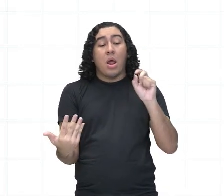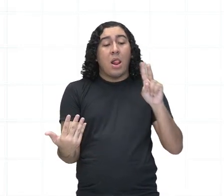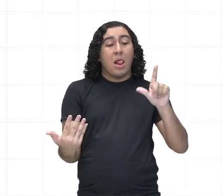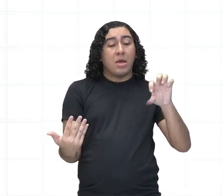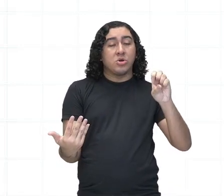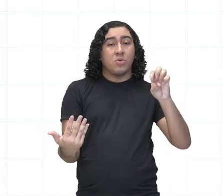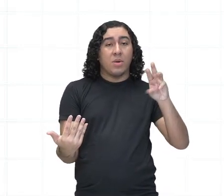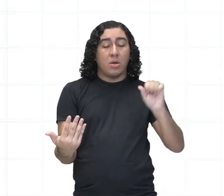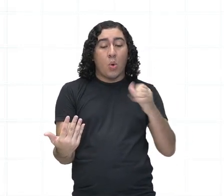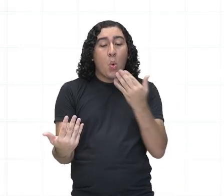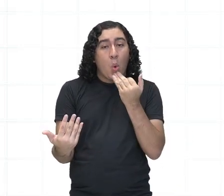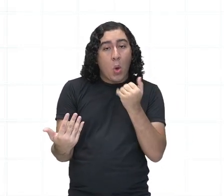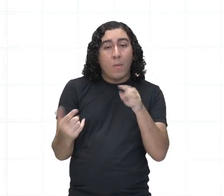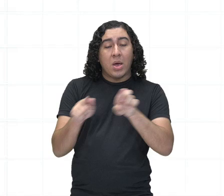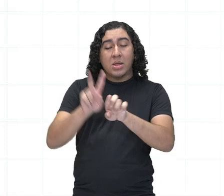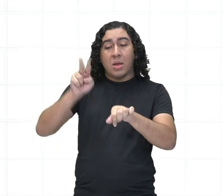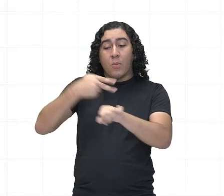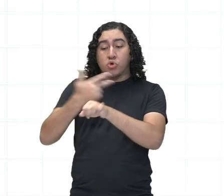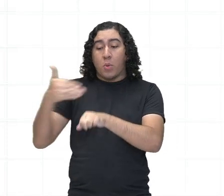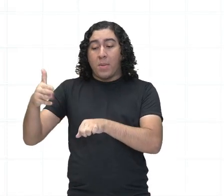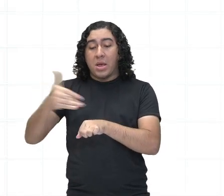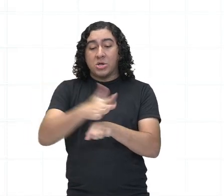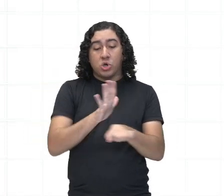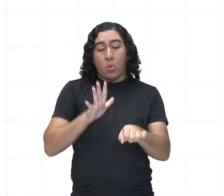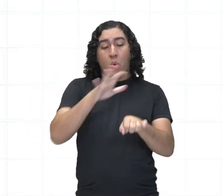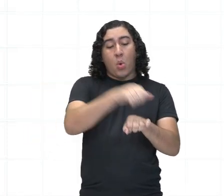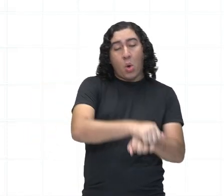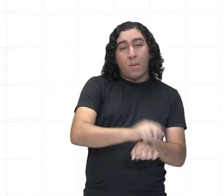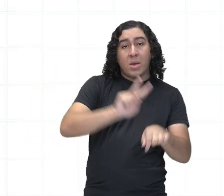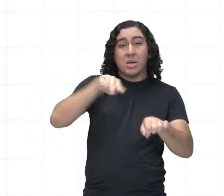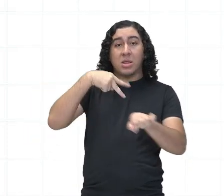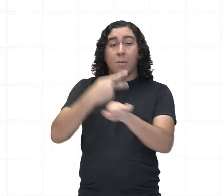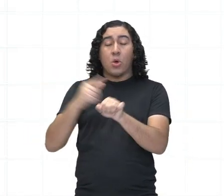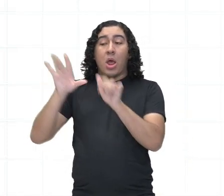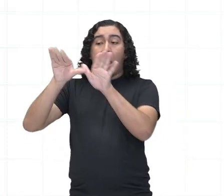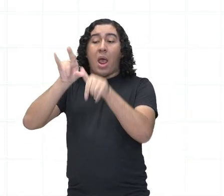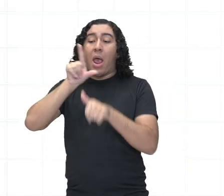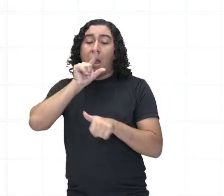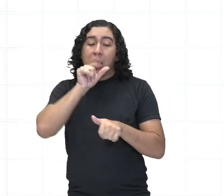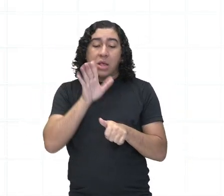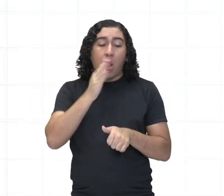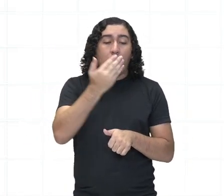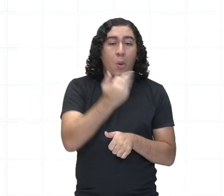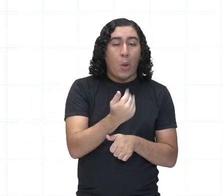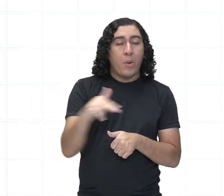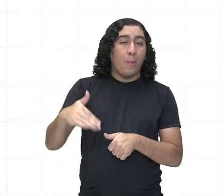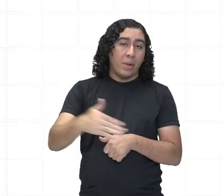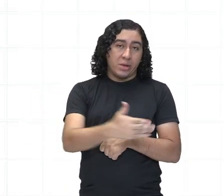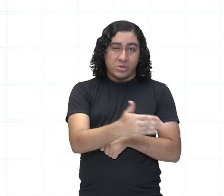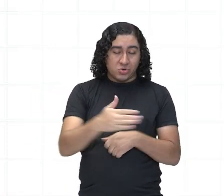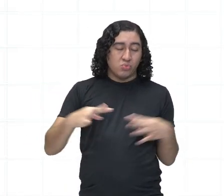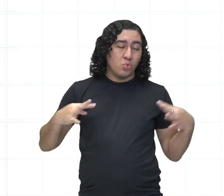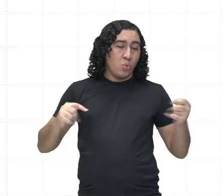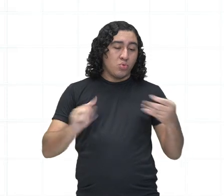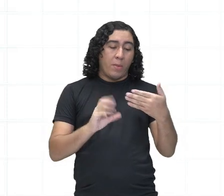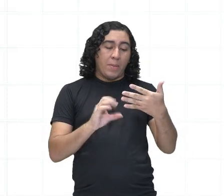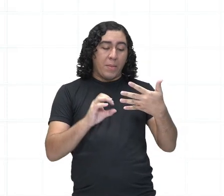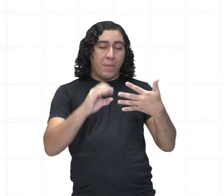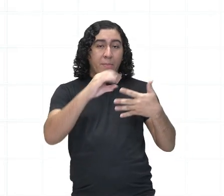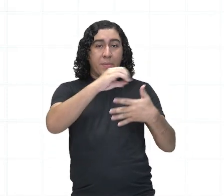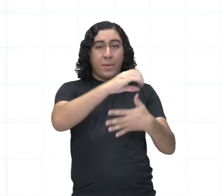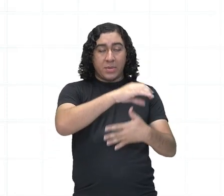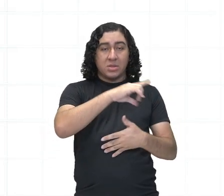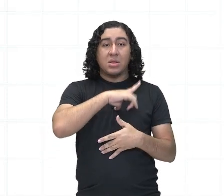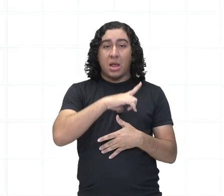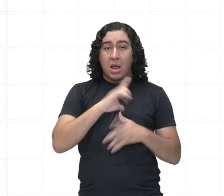esses peixes podem servir de alimentos para as garças. E em todos esses seres vivos também vai ter a ação